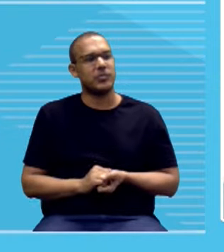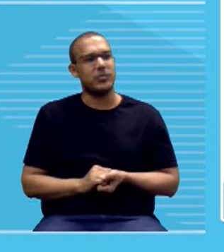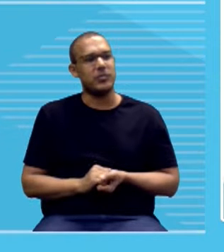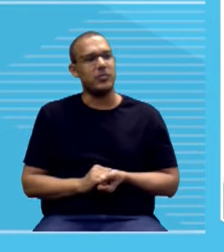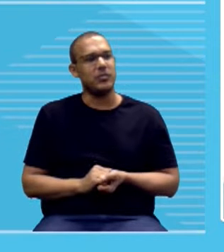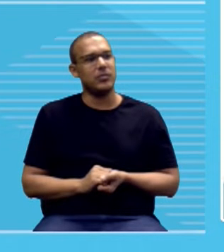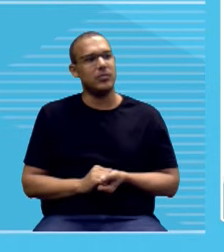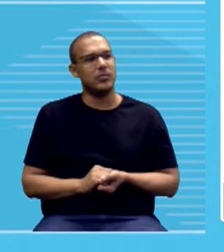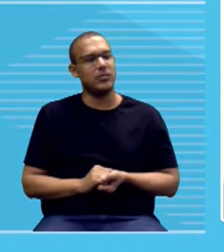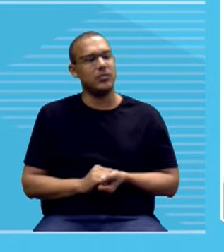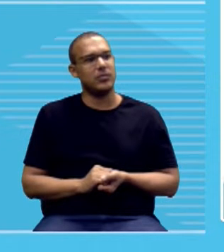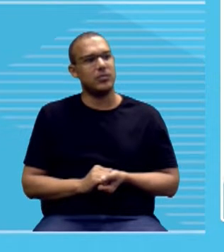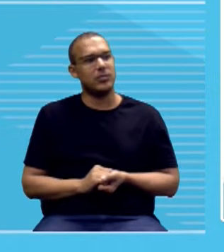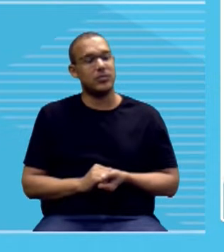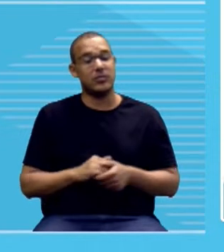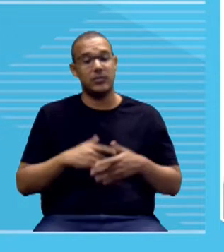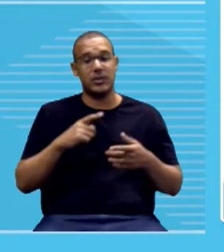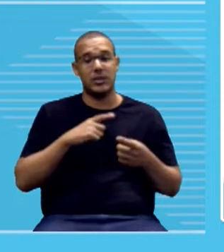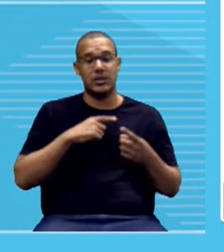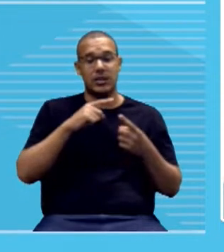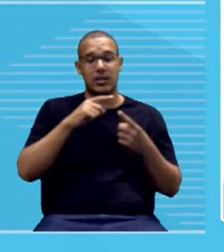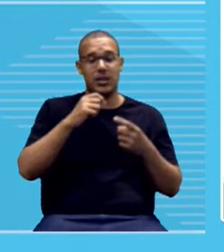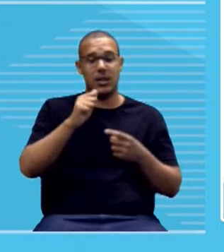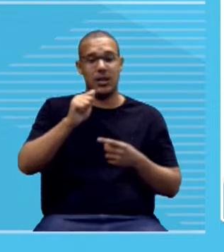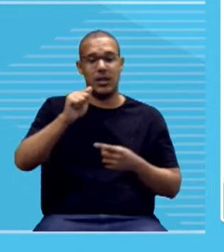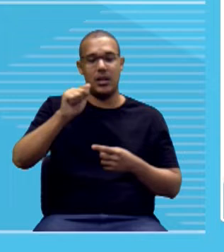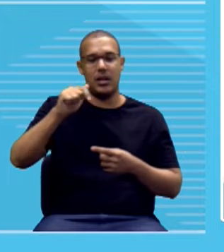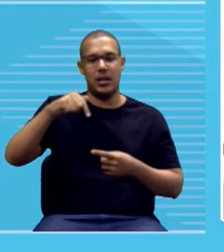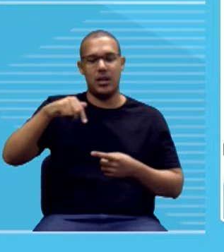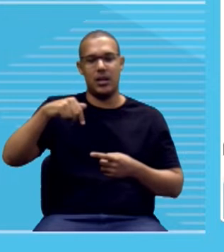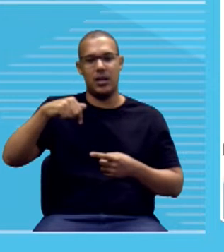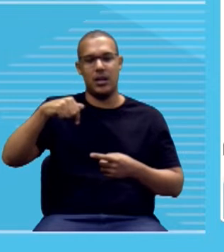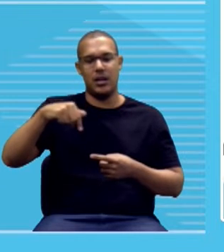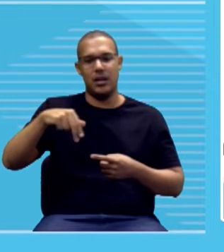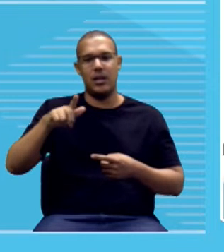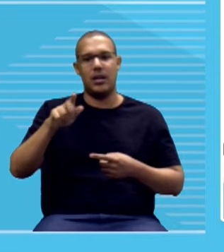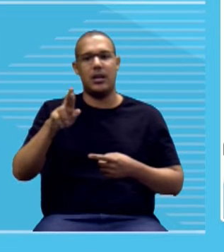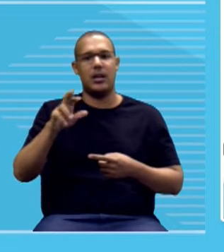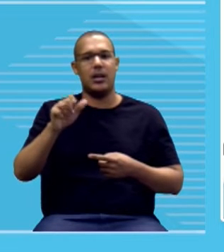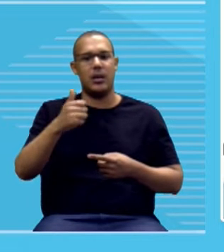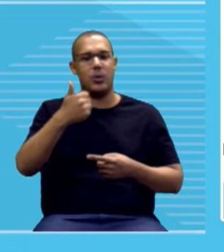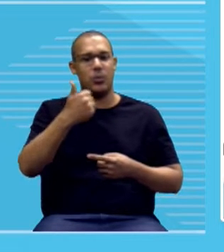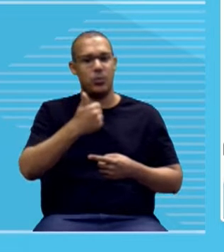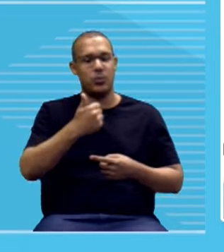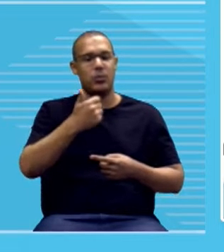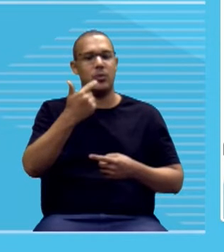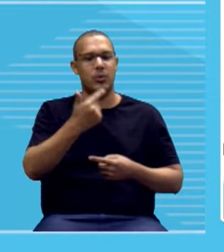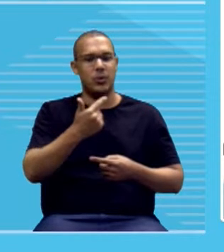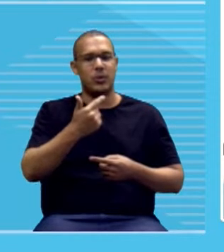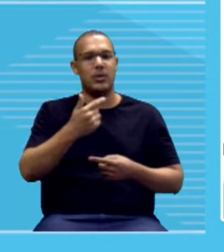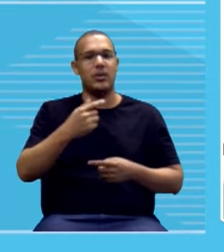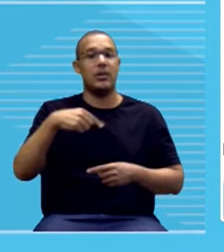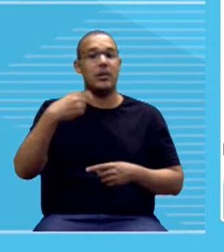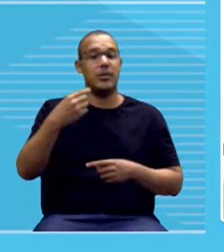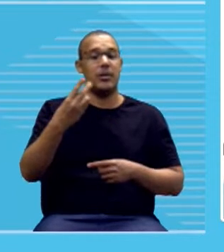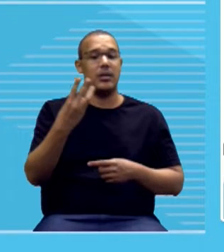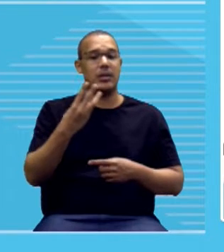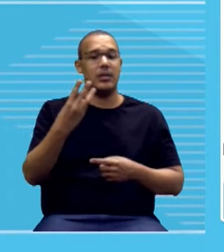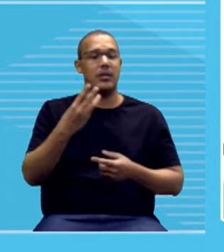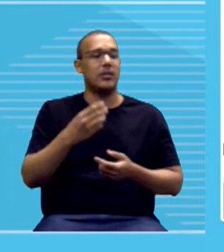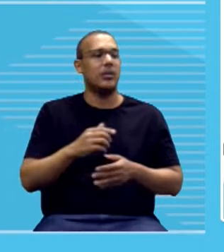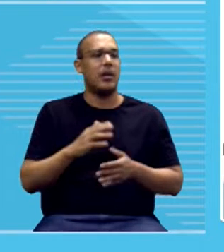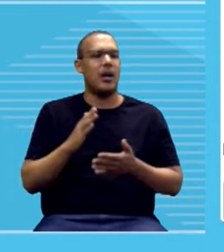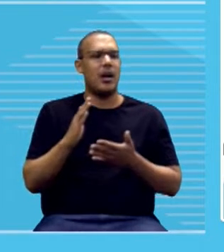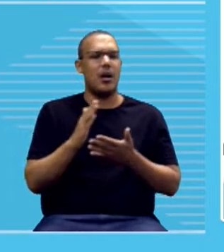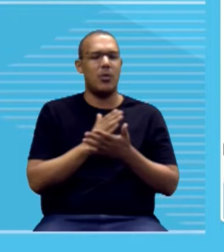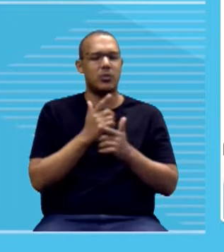tá bom? Então, a gente tem Angra 1 e Angra 2 e logo, logo, Angra 3. Problema da usina hidrelétrica,